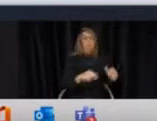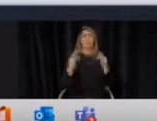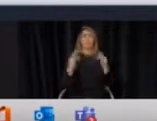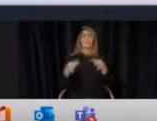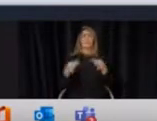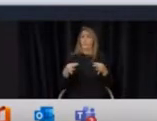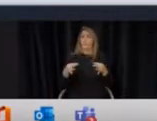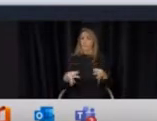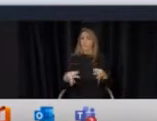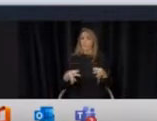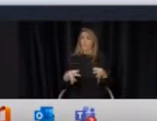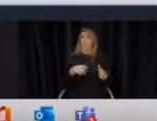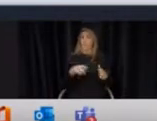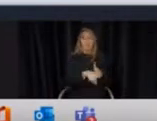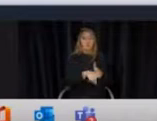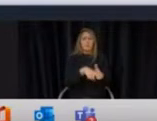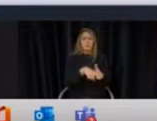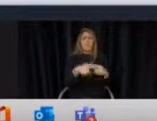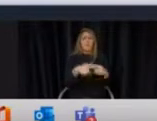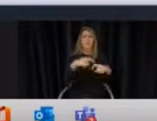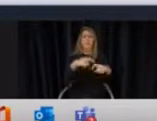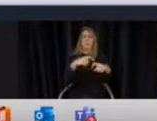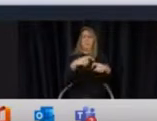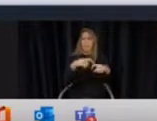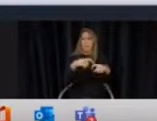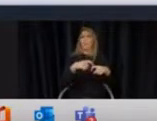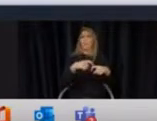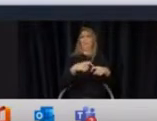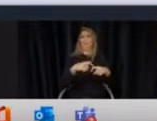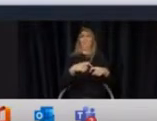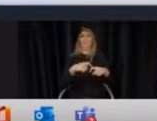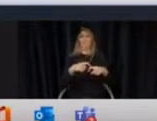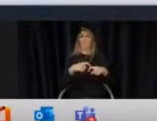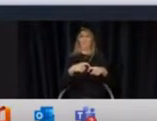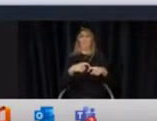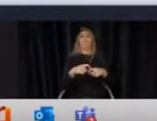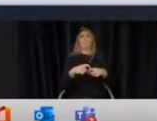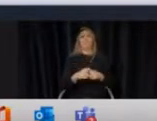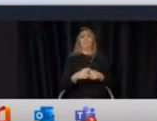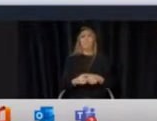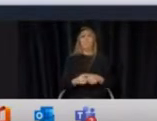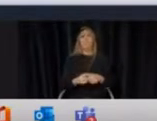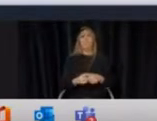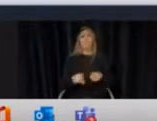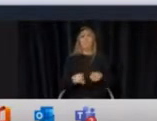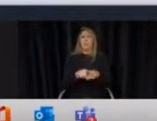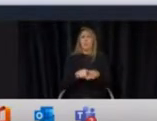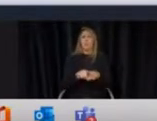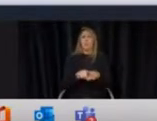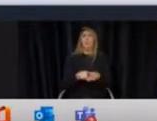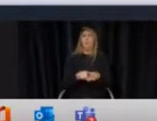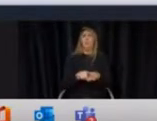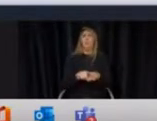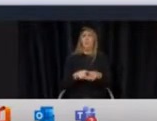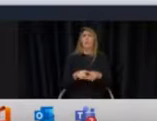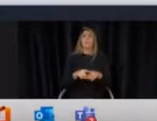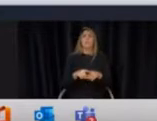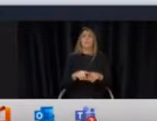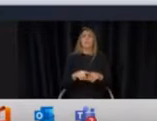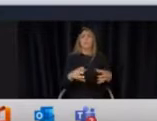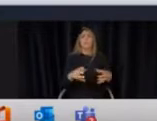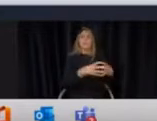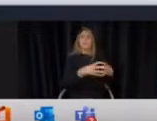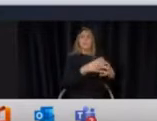exames laboratoriais desse paciente, tem autorização da Secretaria da Saúde para fazer a captação dos órgãos.